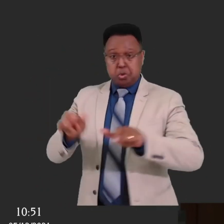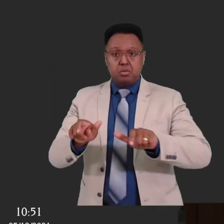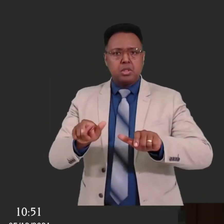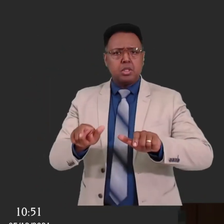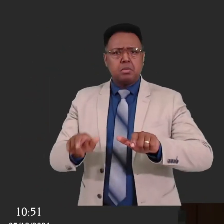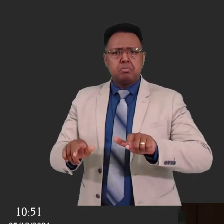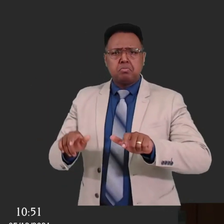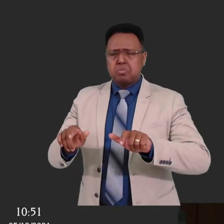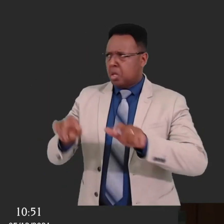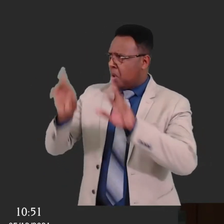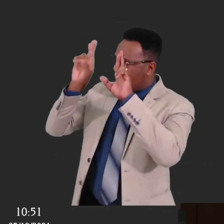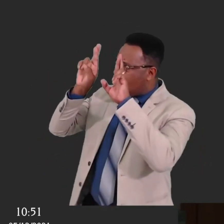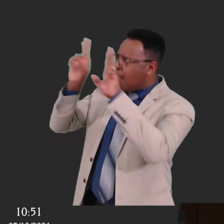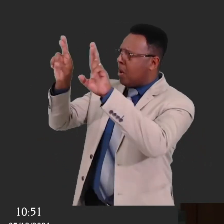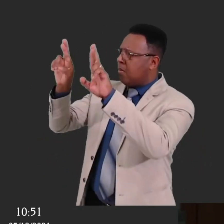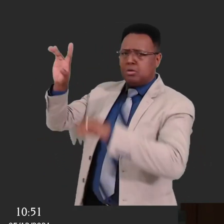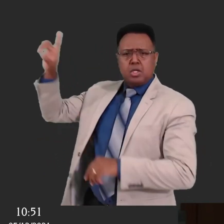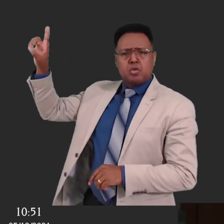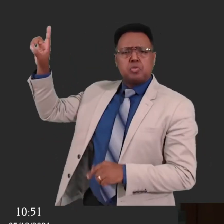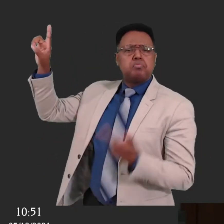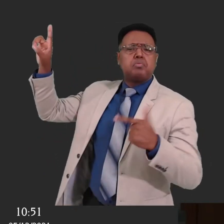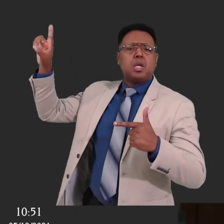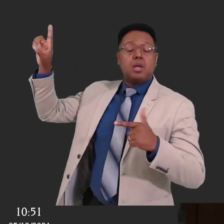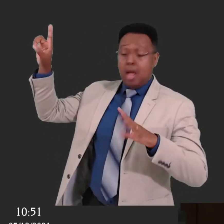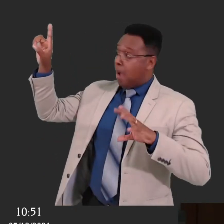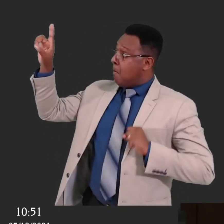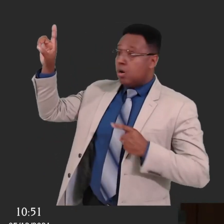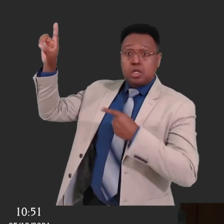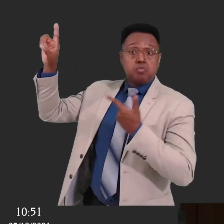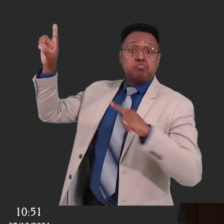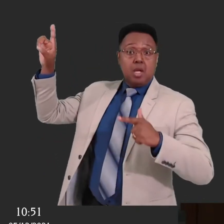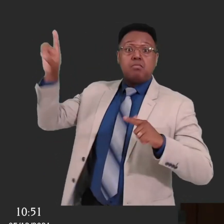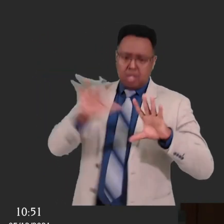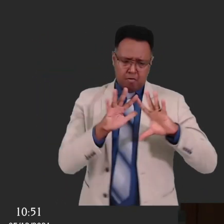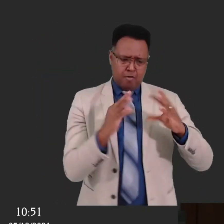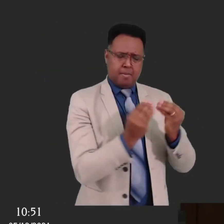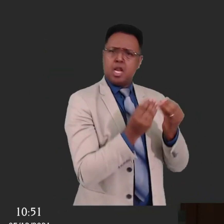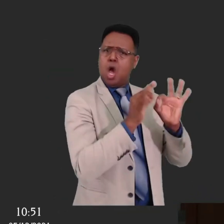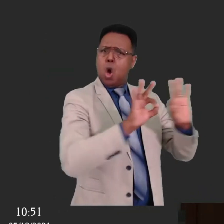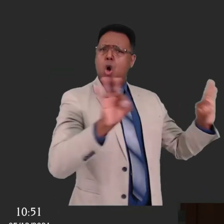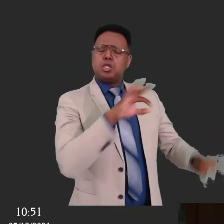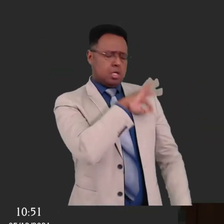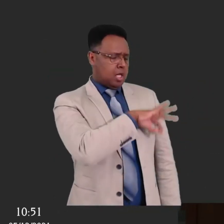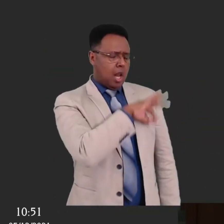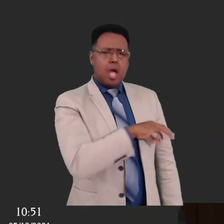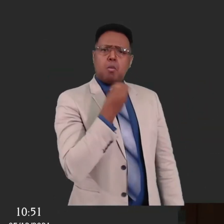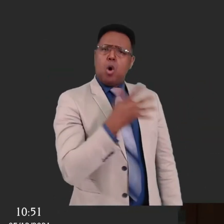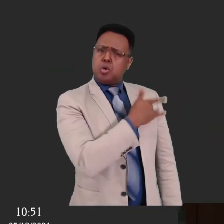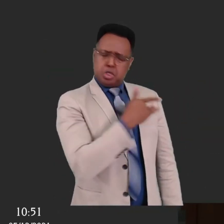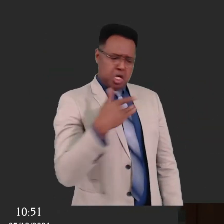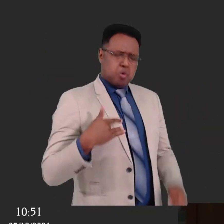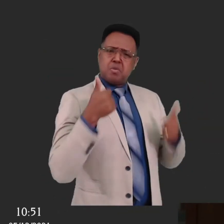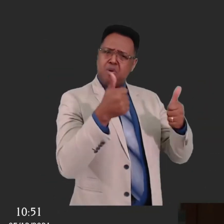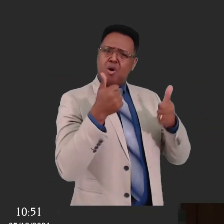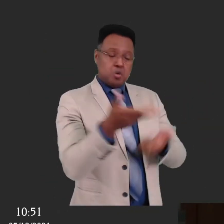não respeita ao Senhor, que também tem boa família, tem bom salário, tem boa saúde, não é? Vive